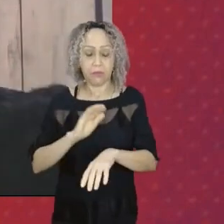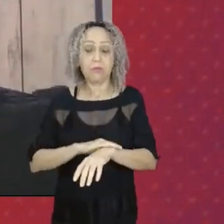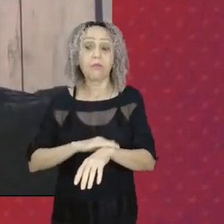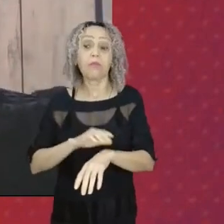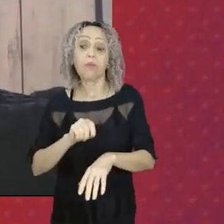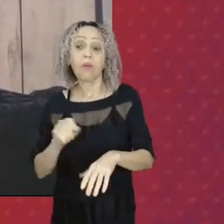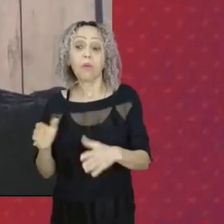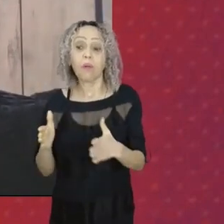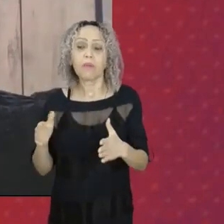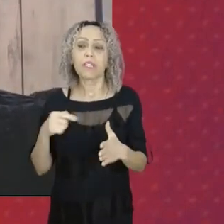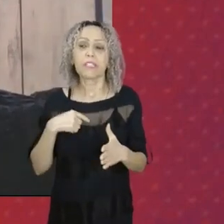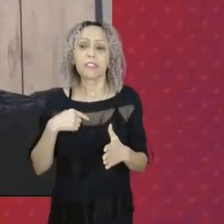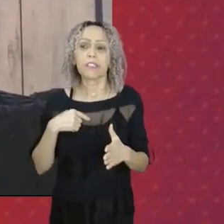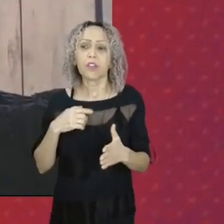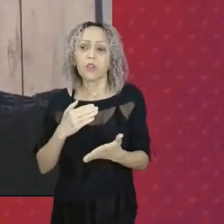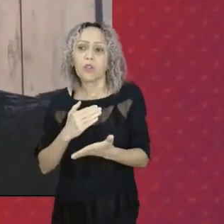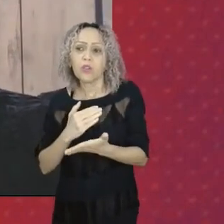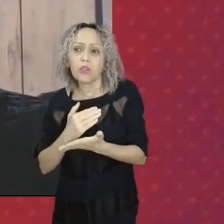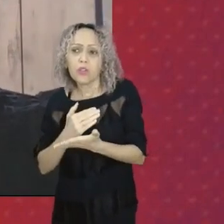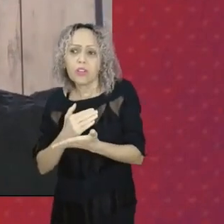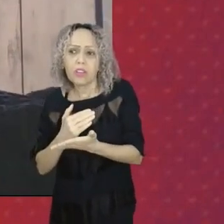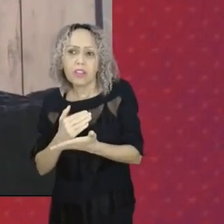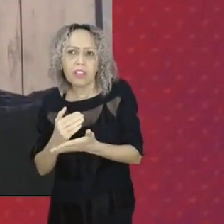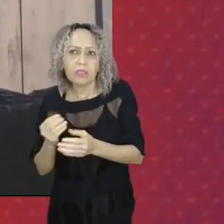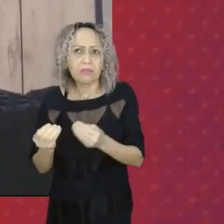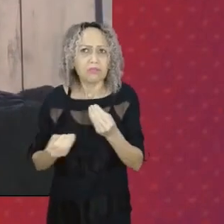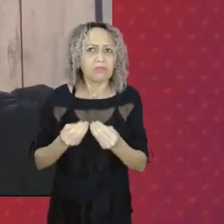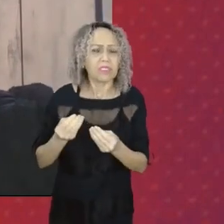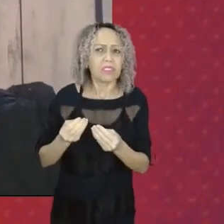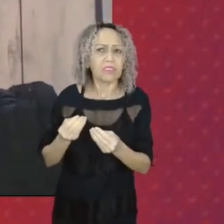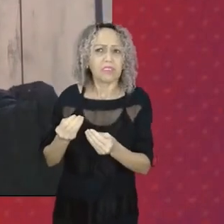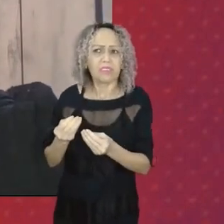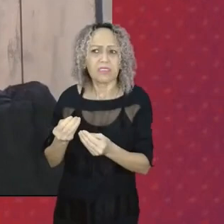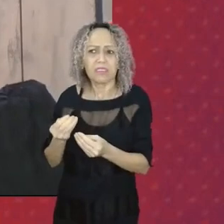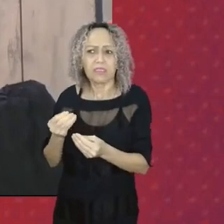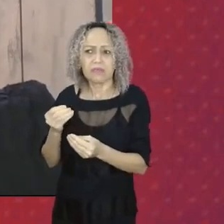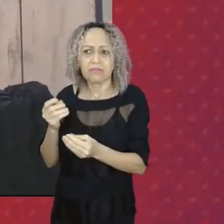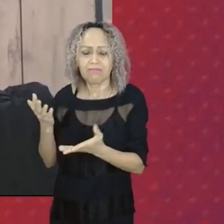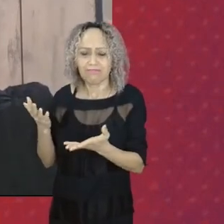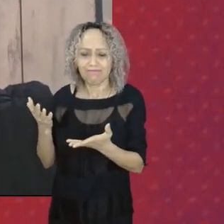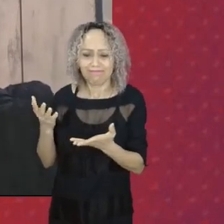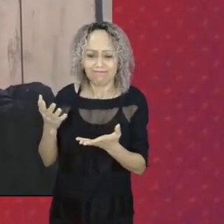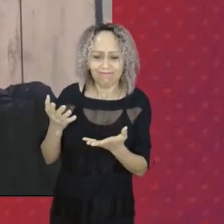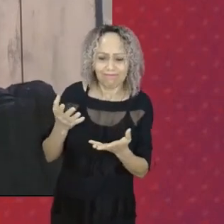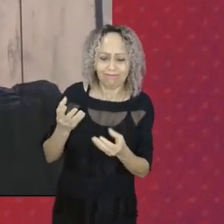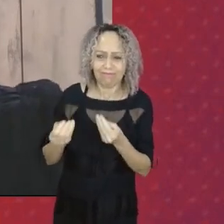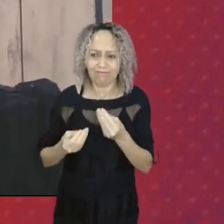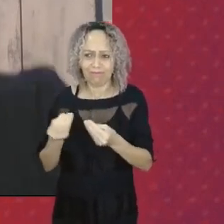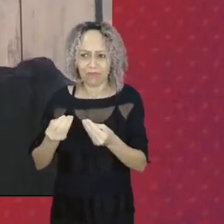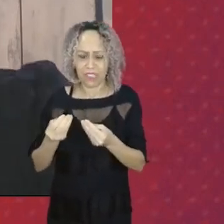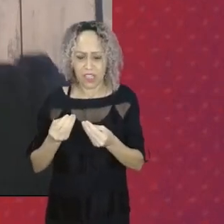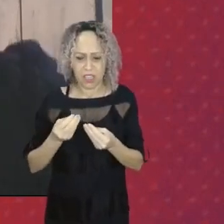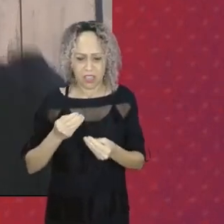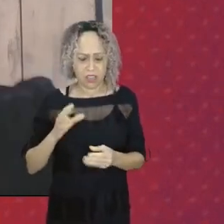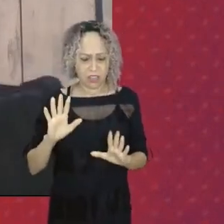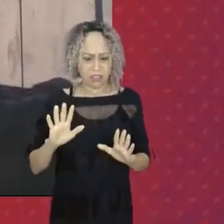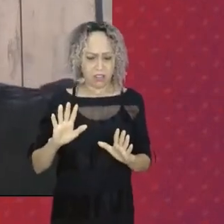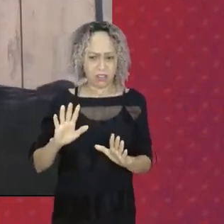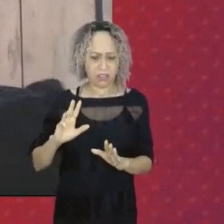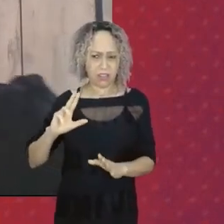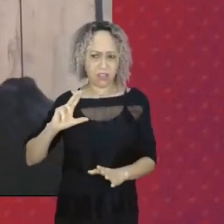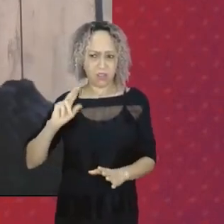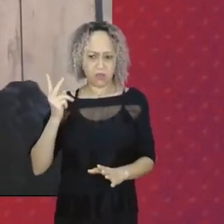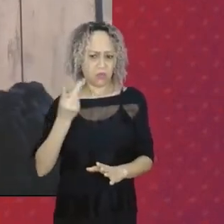começo também a me encontrar enquanto pessoa LGBTQIA+. Né, naquele momento, não como uma travesti, porque eu não sabia ainda